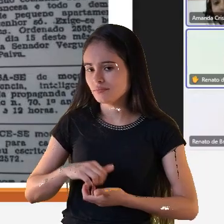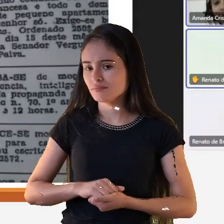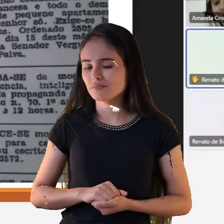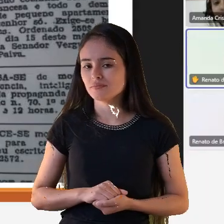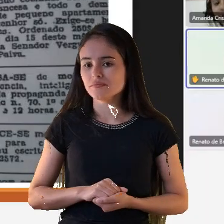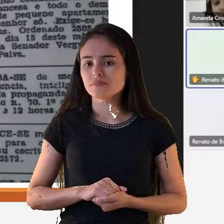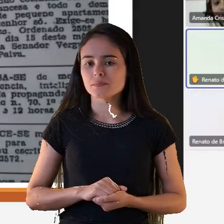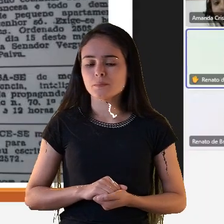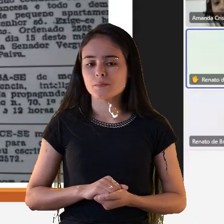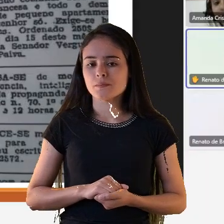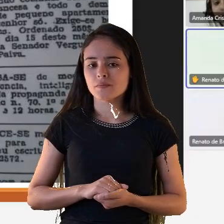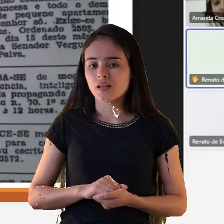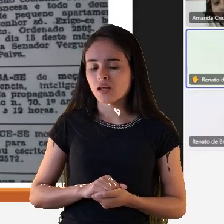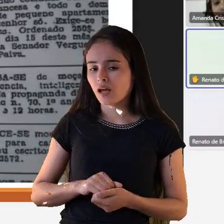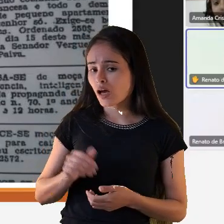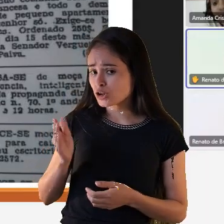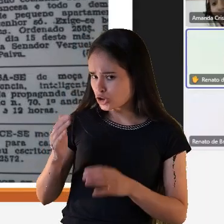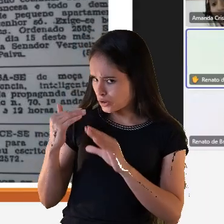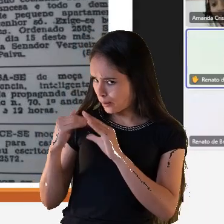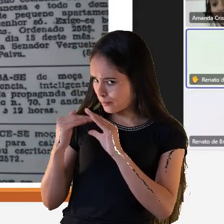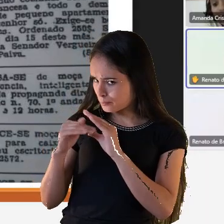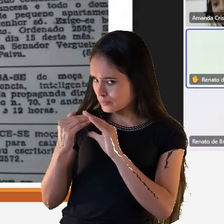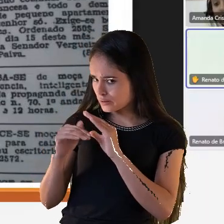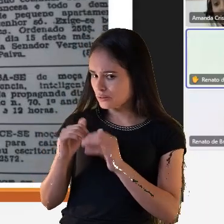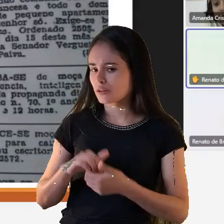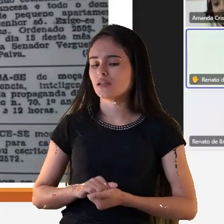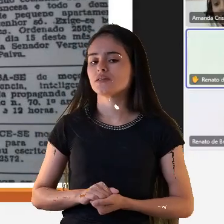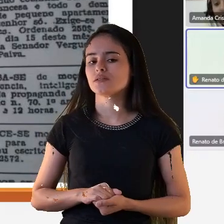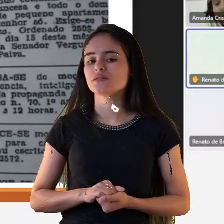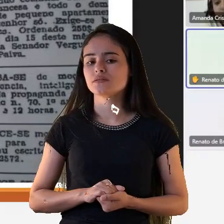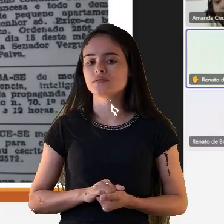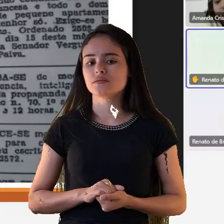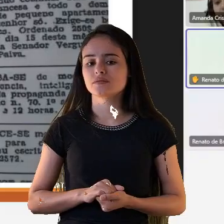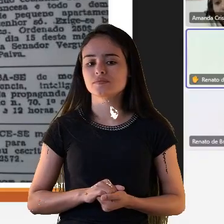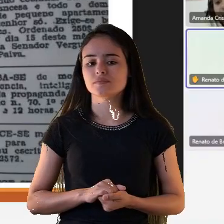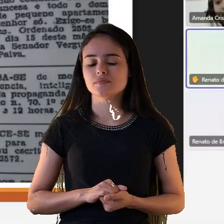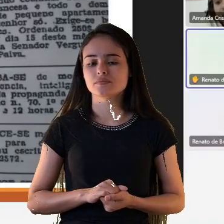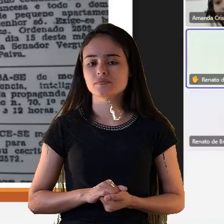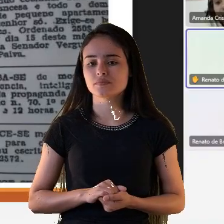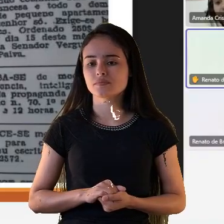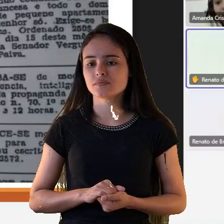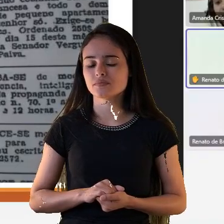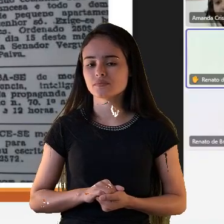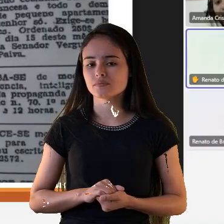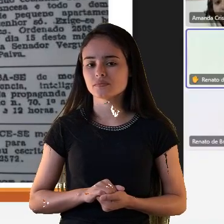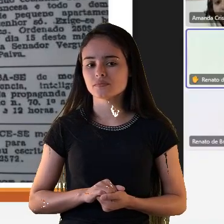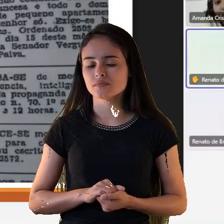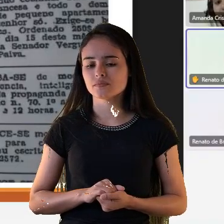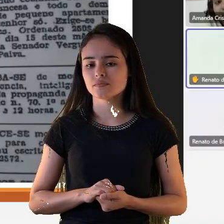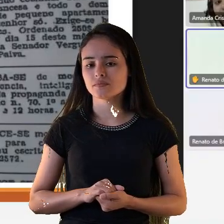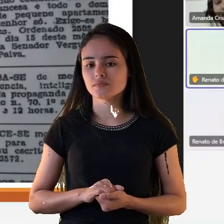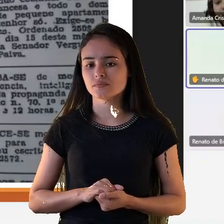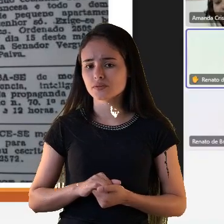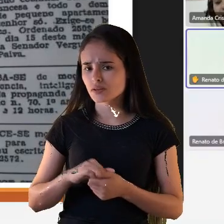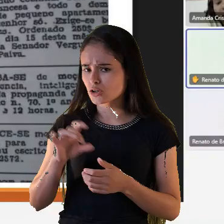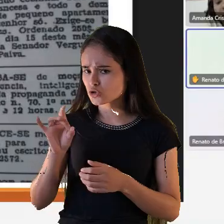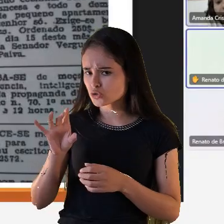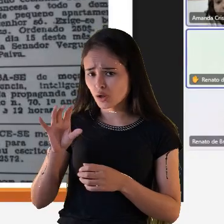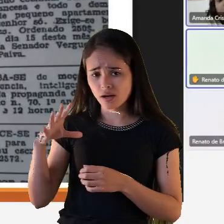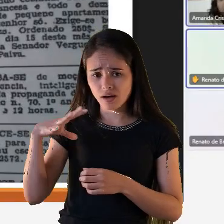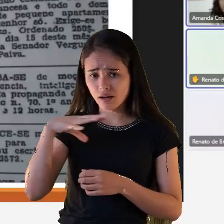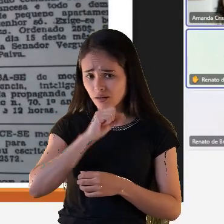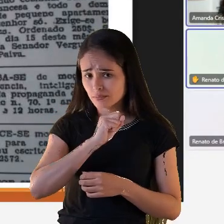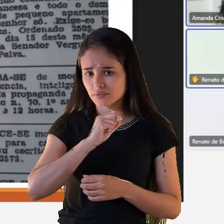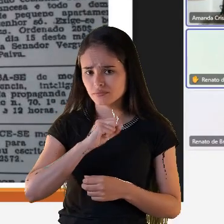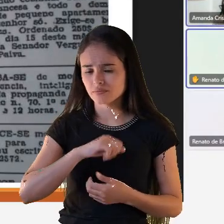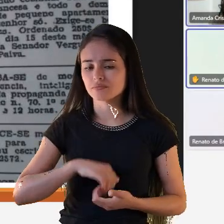vai passar o link para a gente. Aí vai dar um intervalozinho para quem está assistindo, mínimo, assim, só o tempo de a gente trocar de sala. Ah,